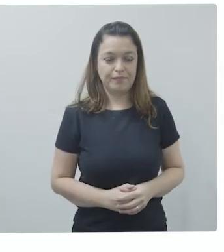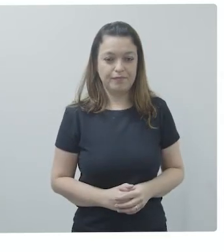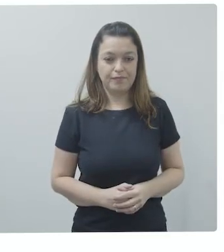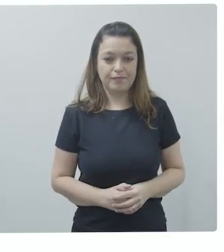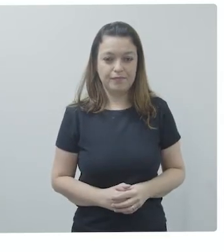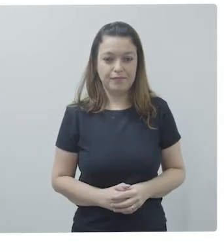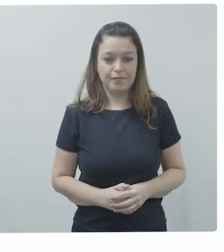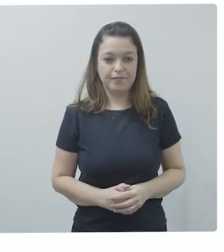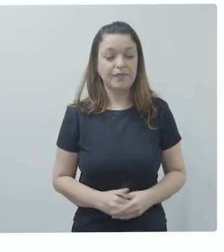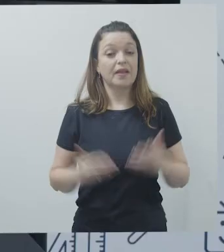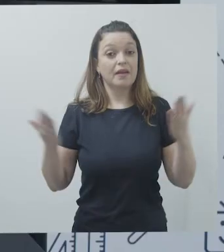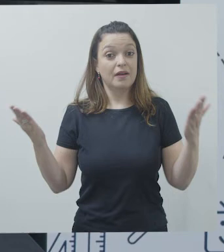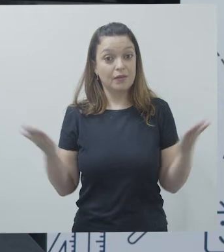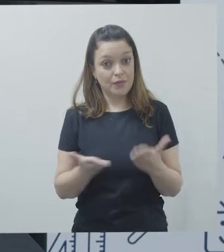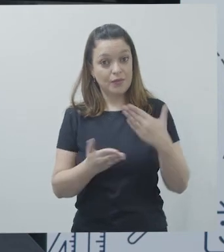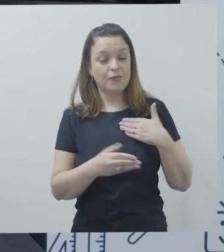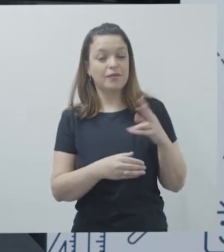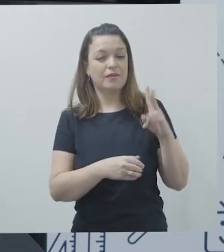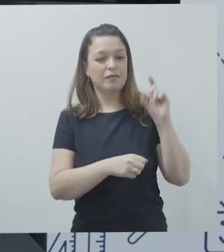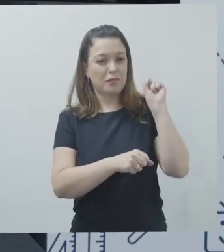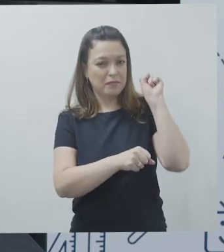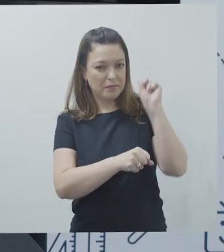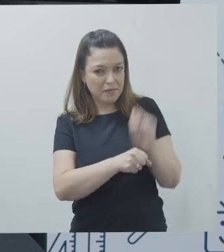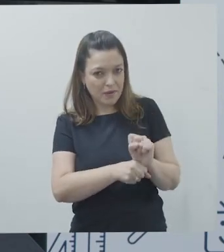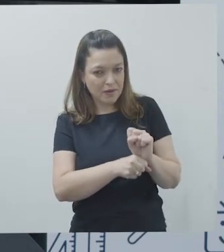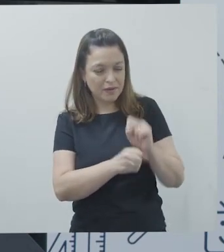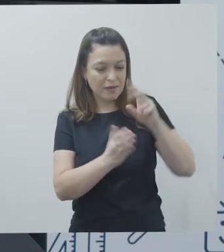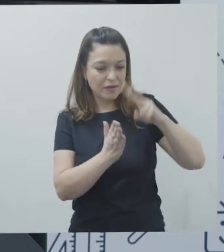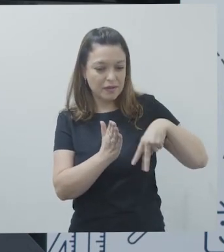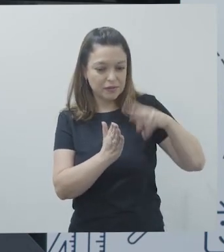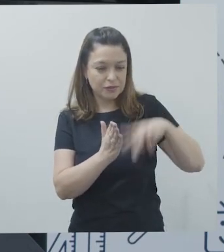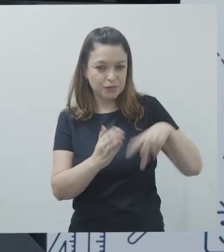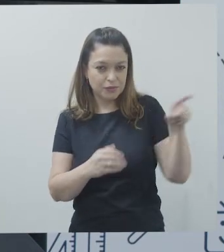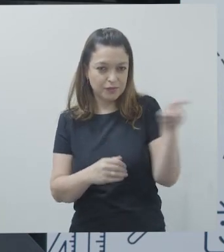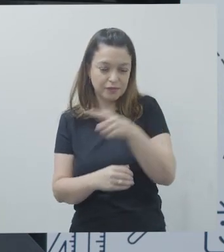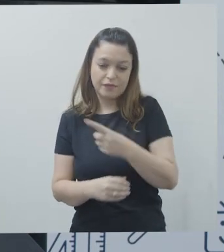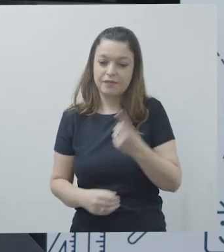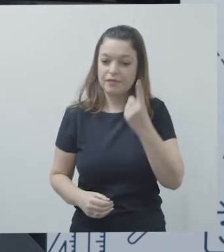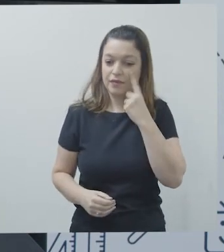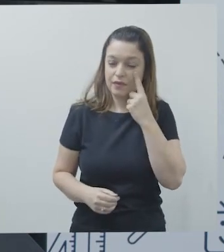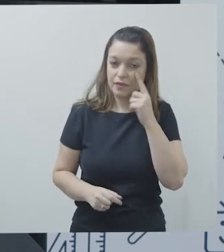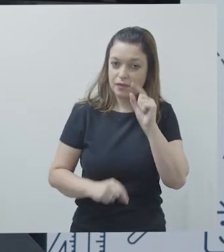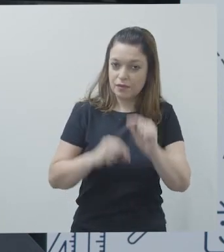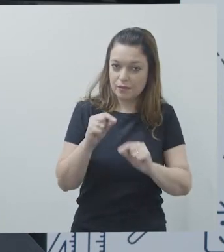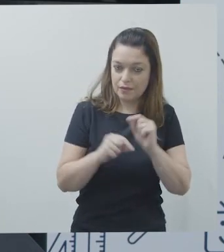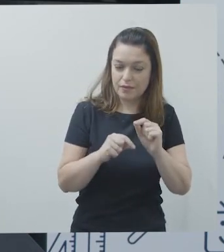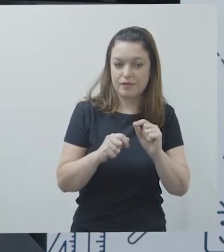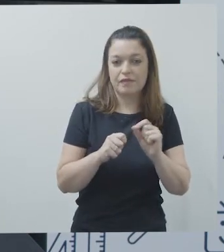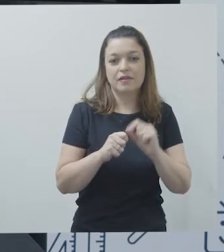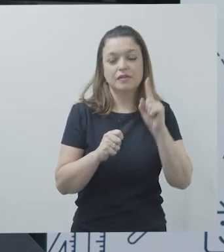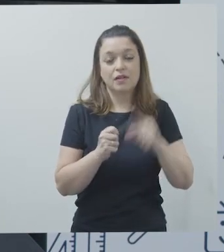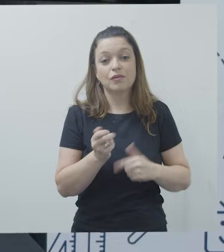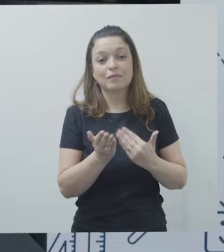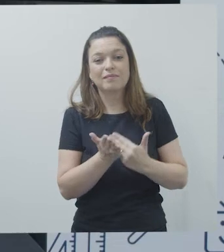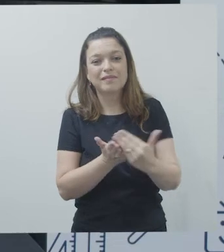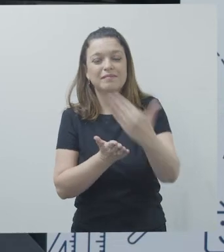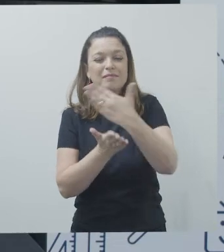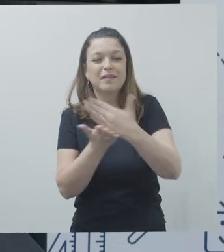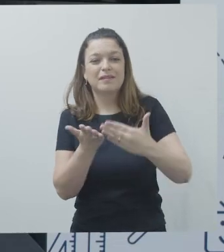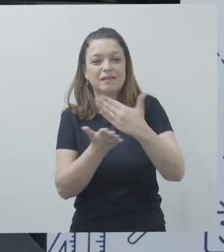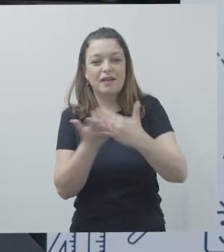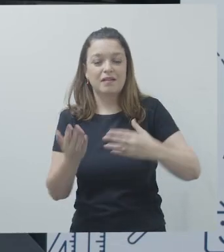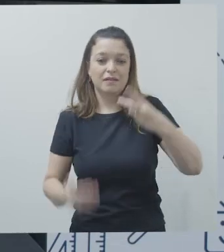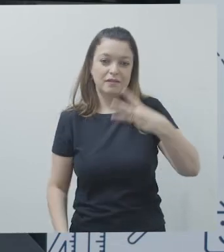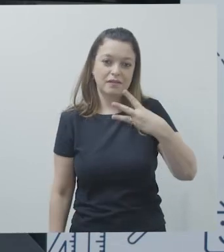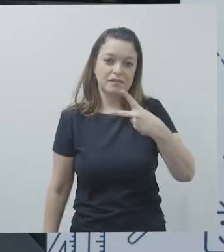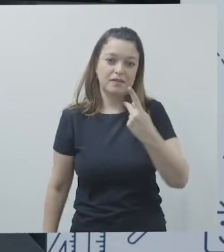Agora, vou fazer uma pausa nessa nossa leitura, que nós fizemos ali a leitura introdutória dessa terceira parte, e eu já tenho